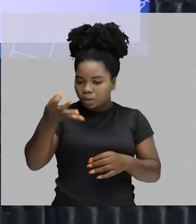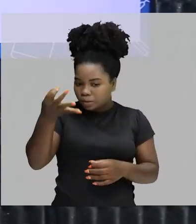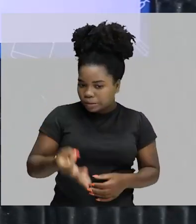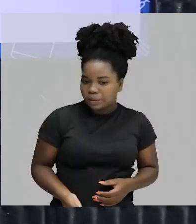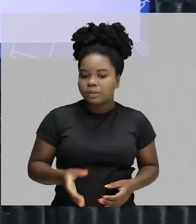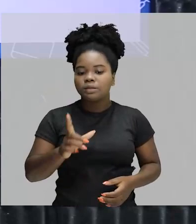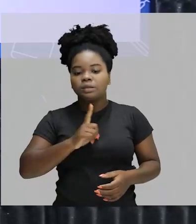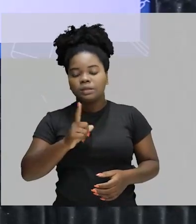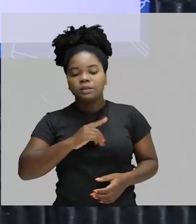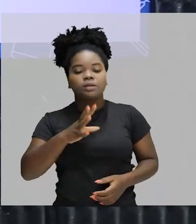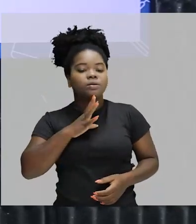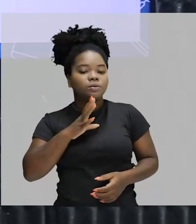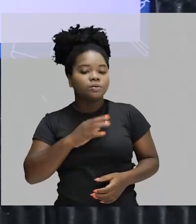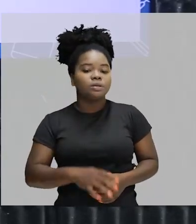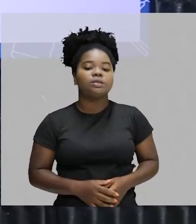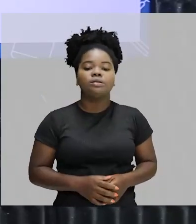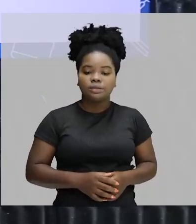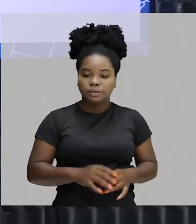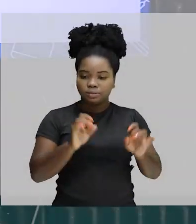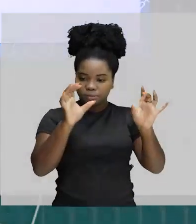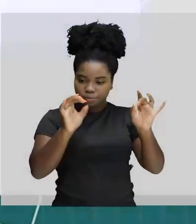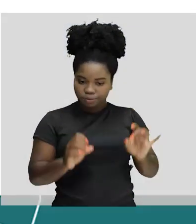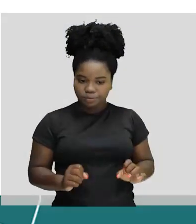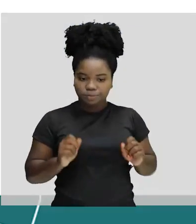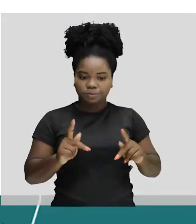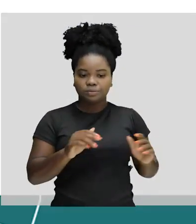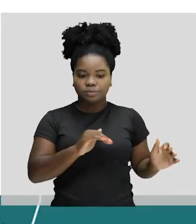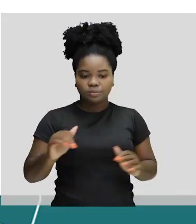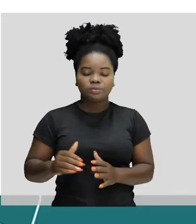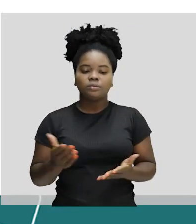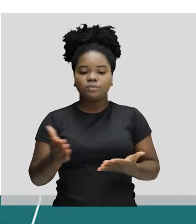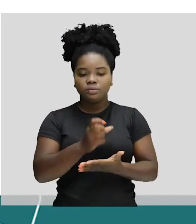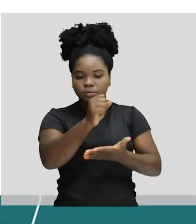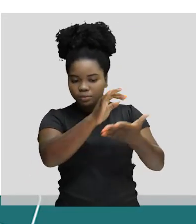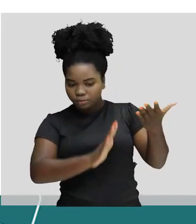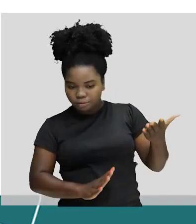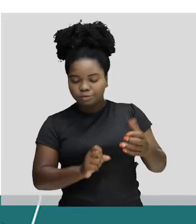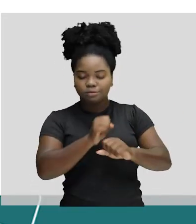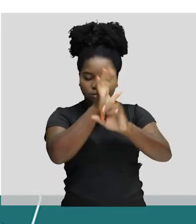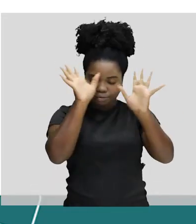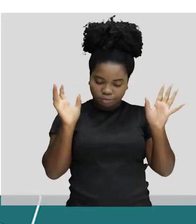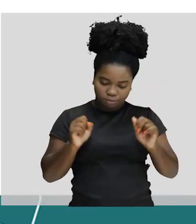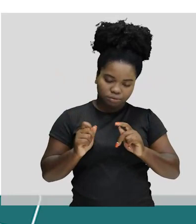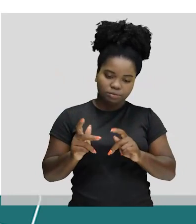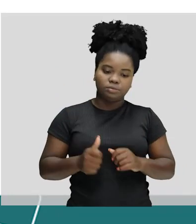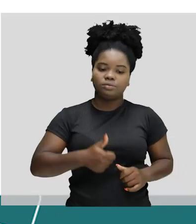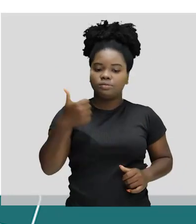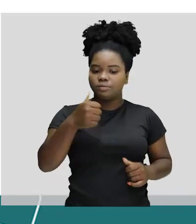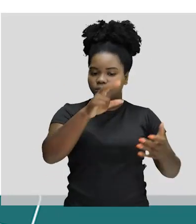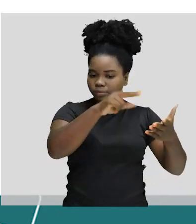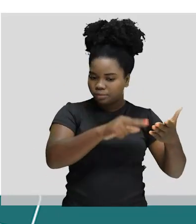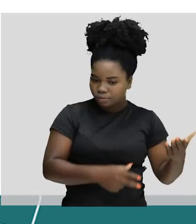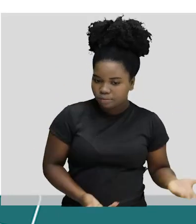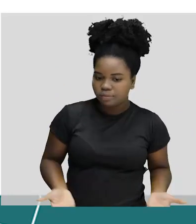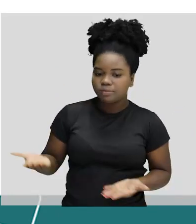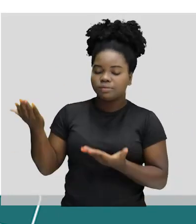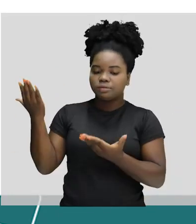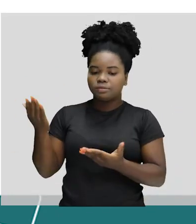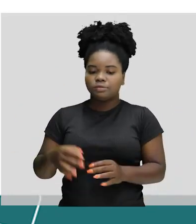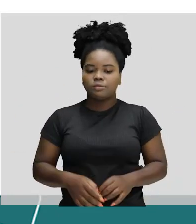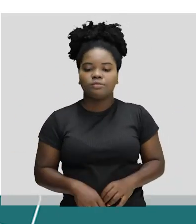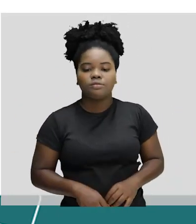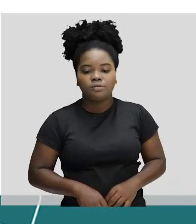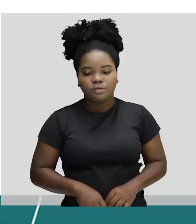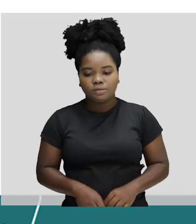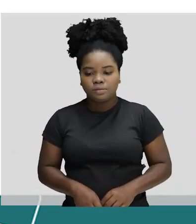conhecer essas formas específicas. Então, vamos lá para alguns exercícios, né? Começando aqui com a primeira questão.